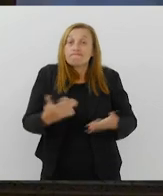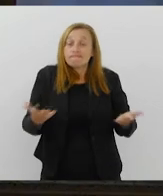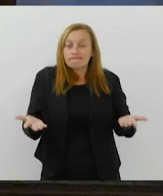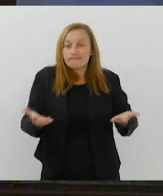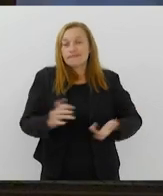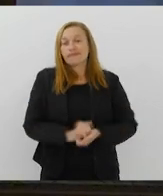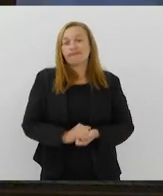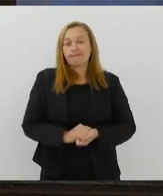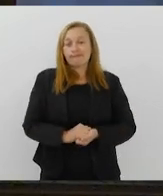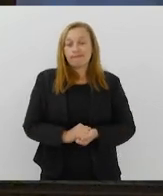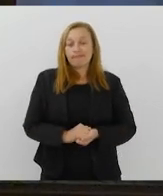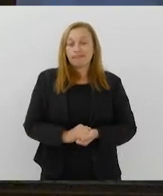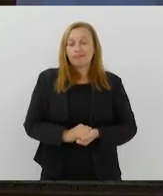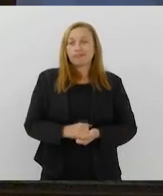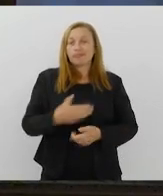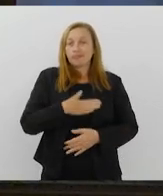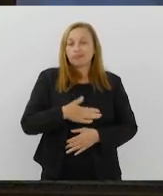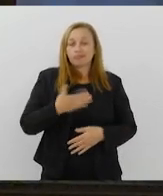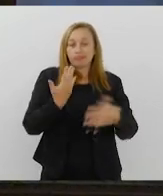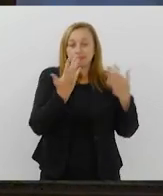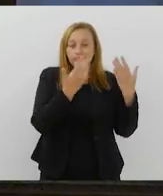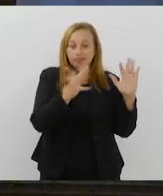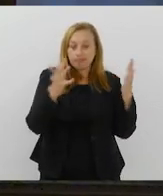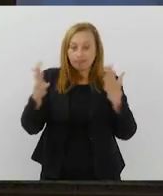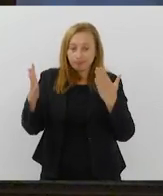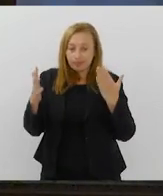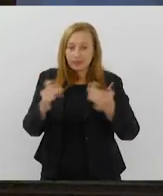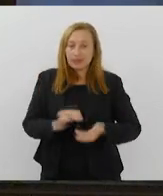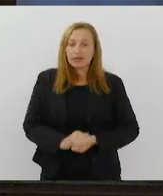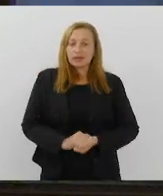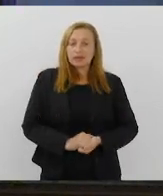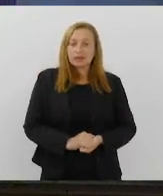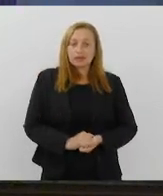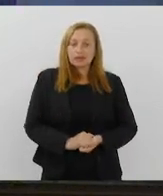Enfim, eu gostaria de parabenizar